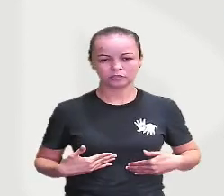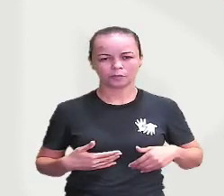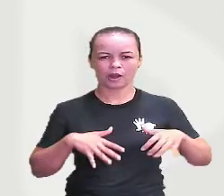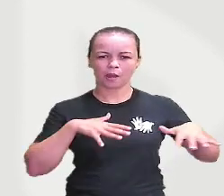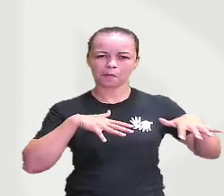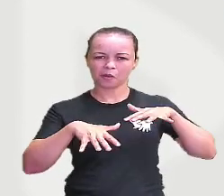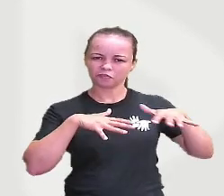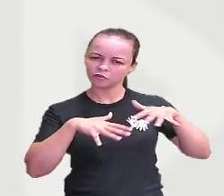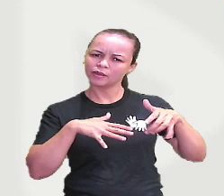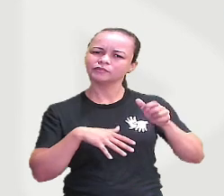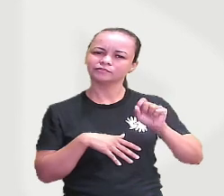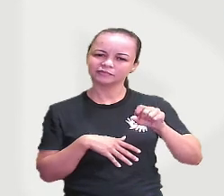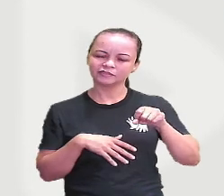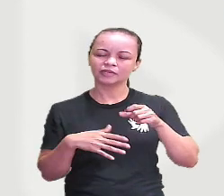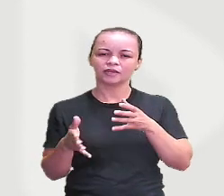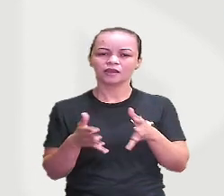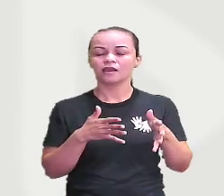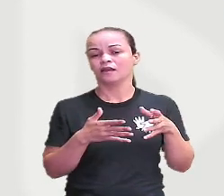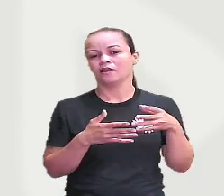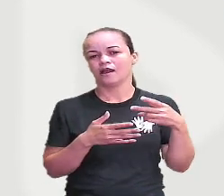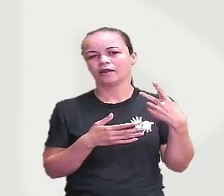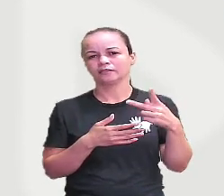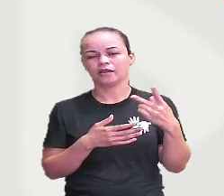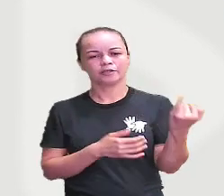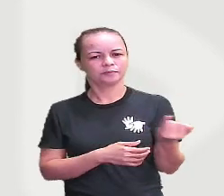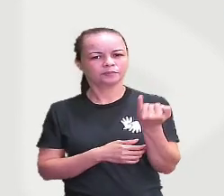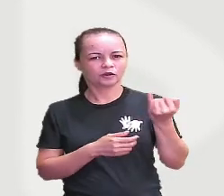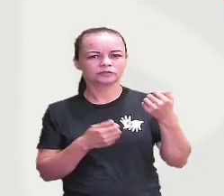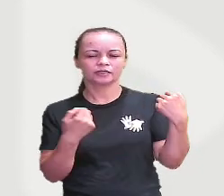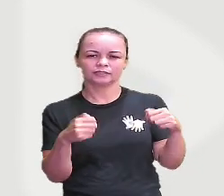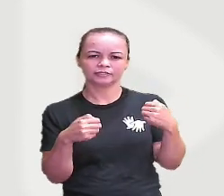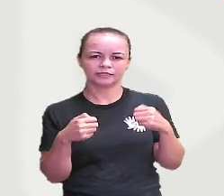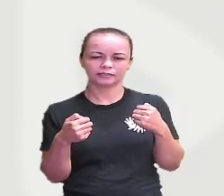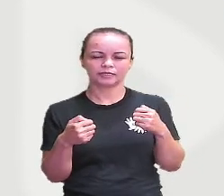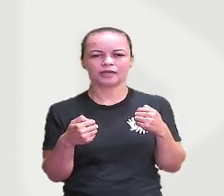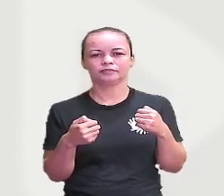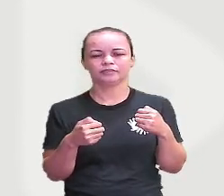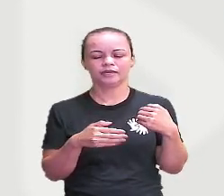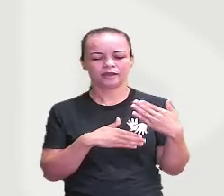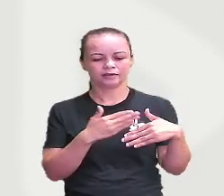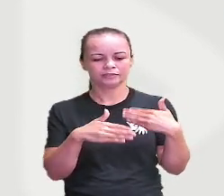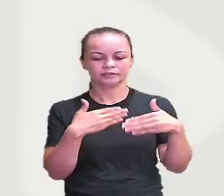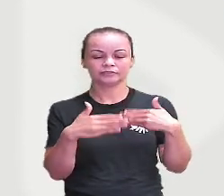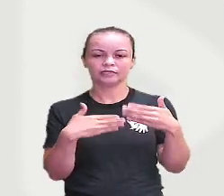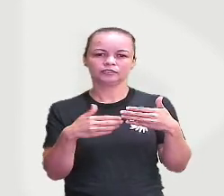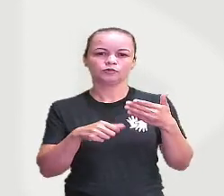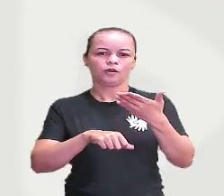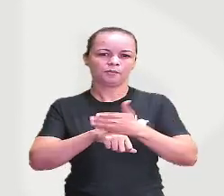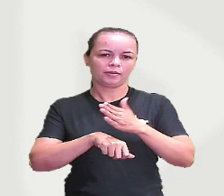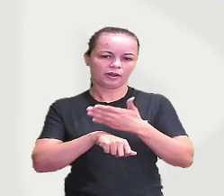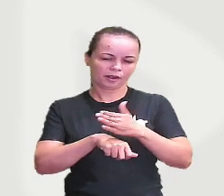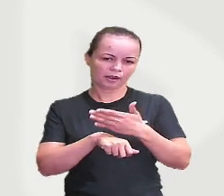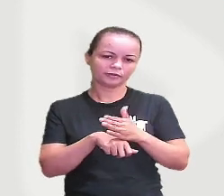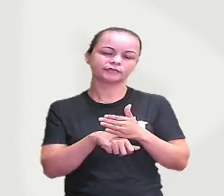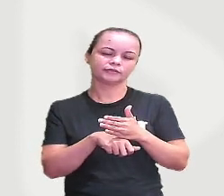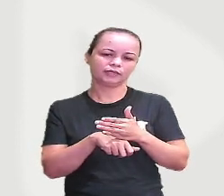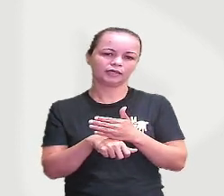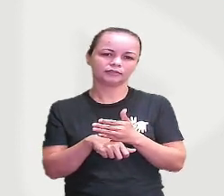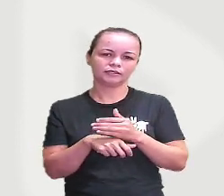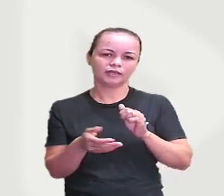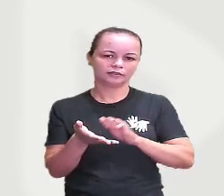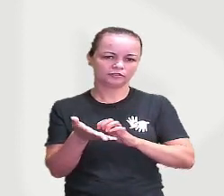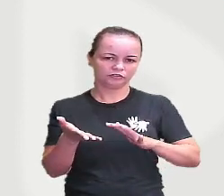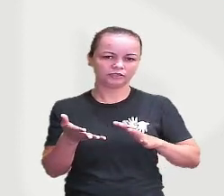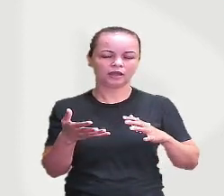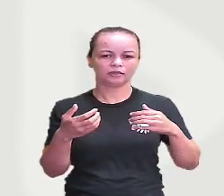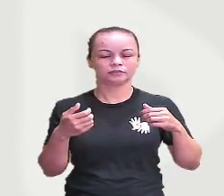para estar em movimento, e daí a necessidade e importância de estarmos realizando, né, a prática de atividade física. E